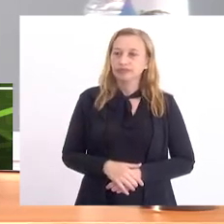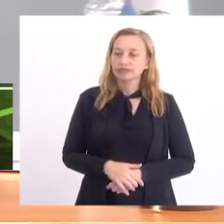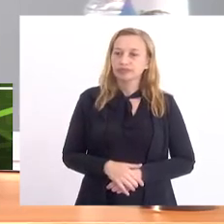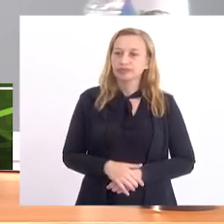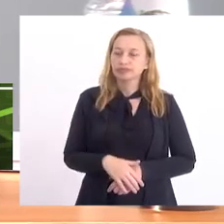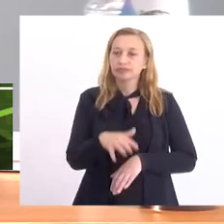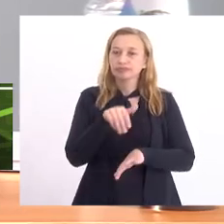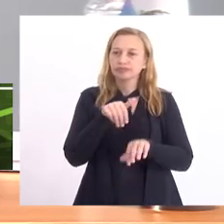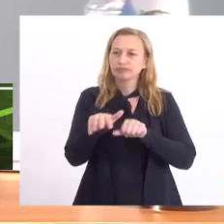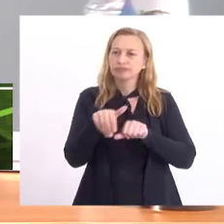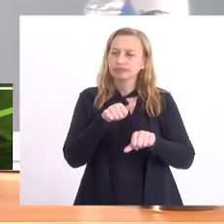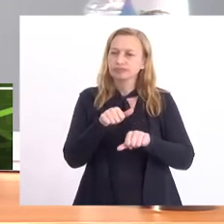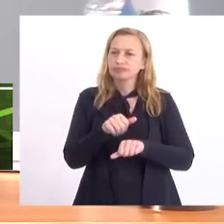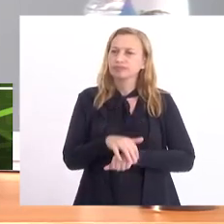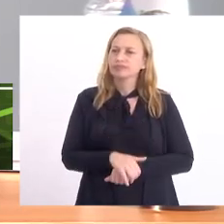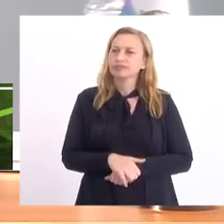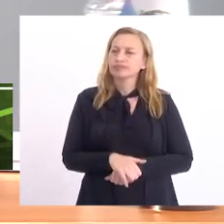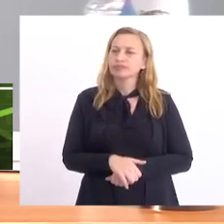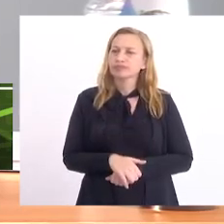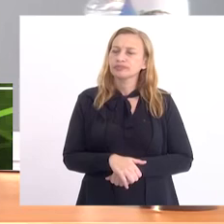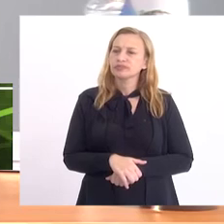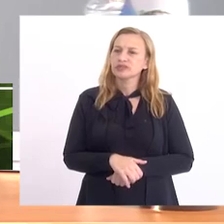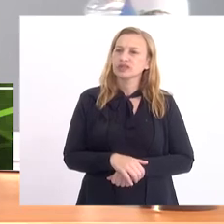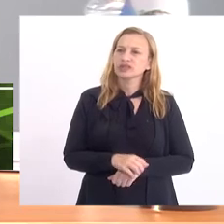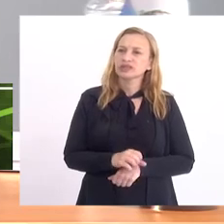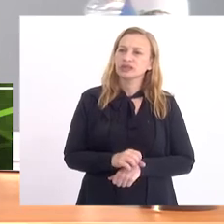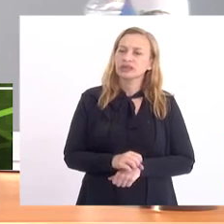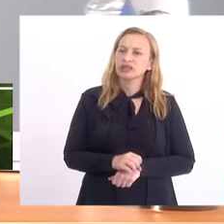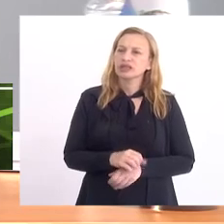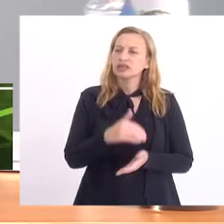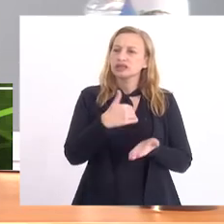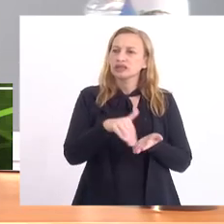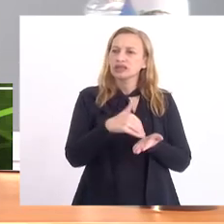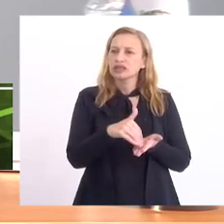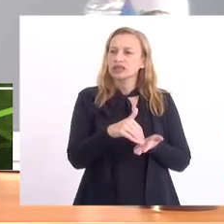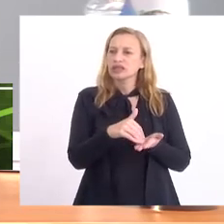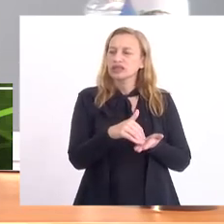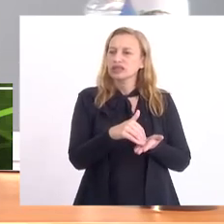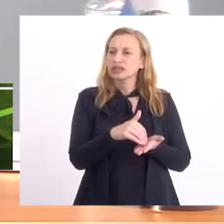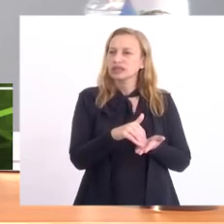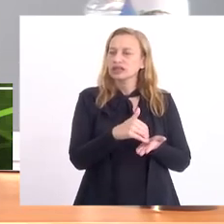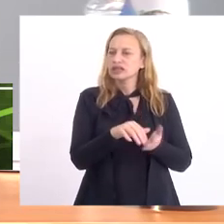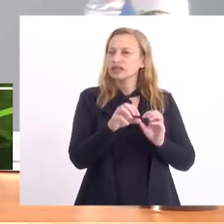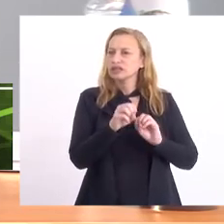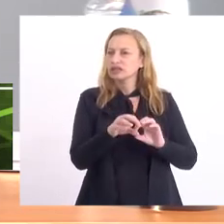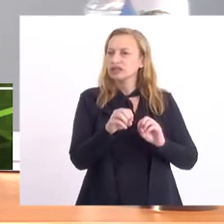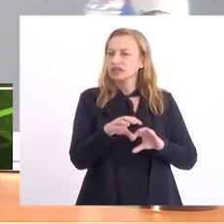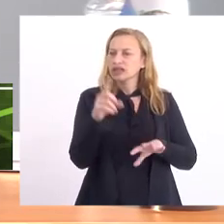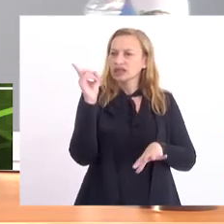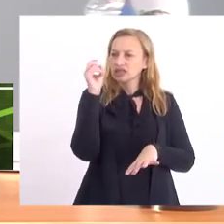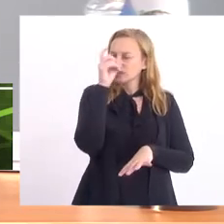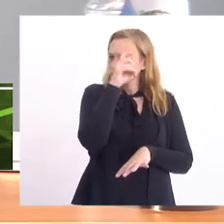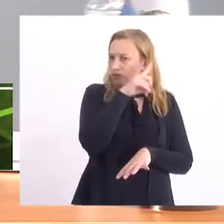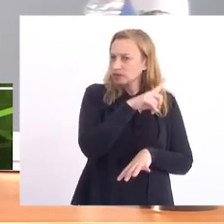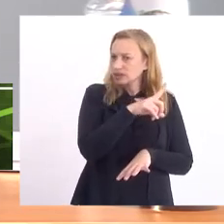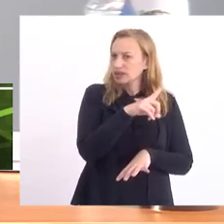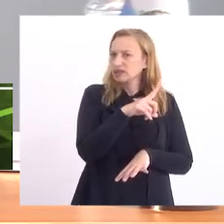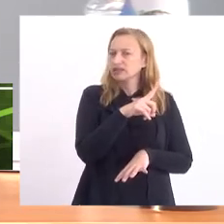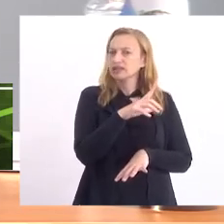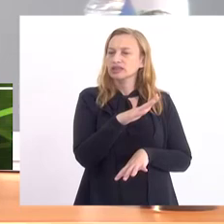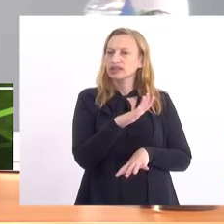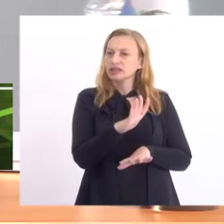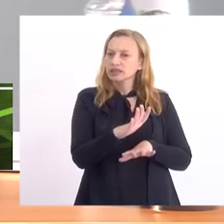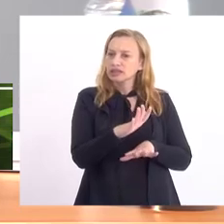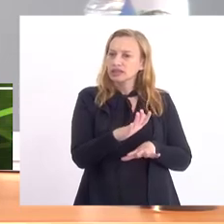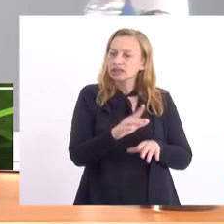O chamamento à SEDUC, aquela burocracia de praxe, está sendo sanada